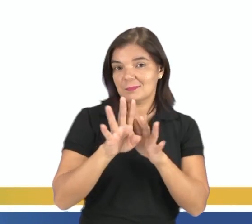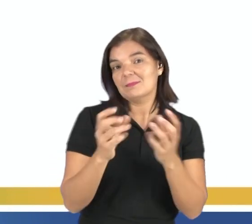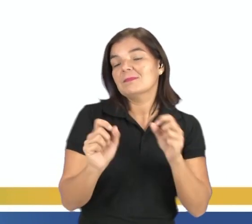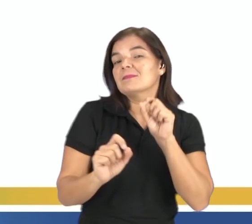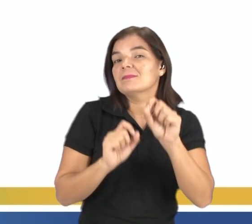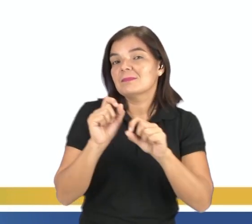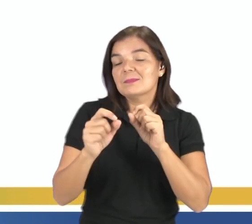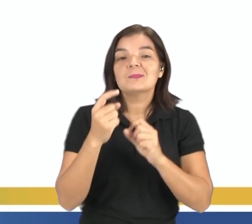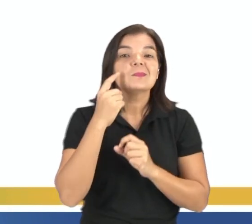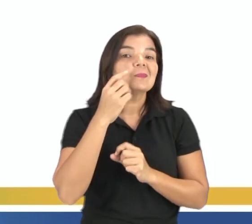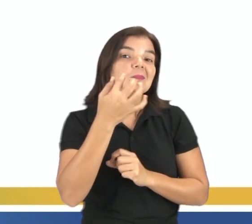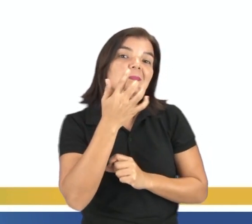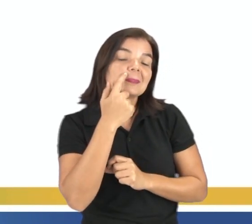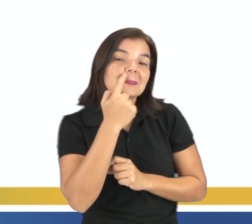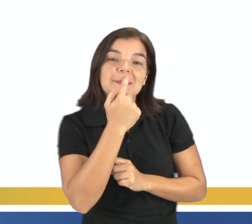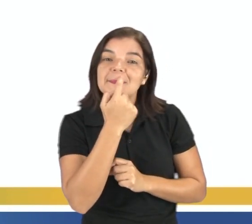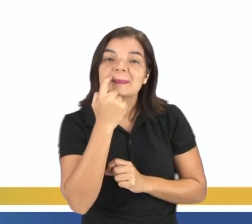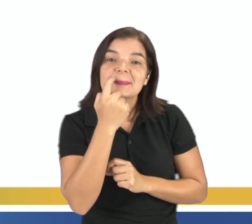caninos.